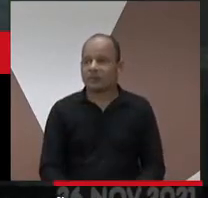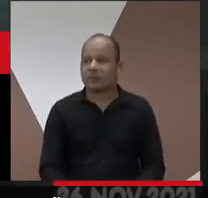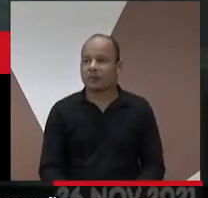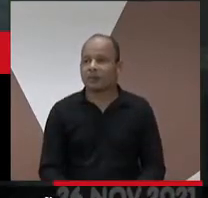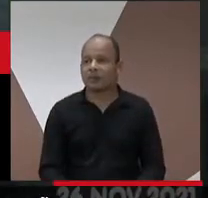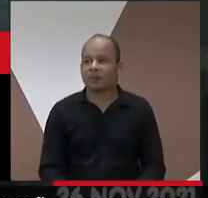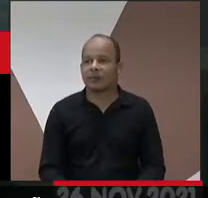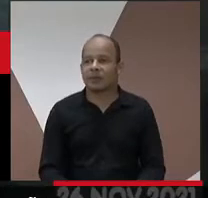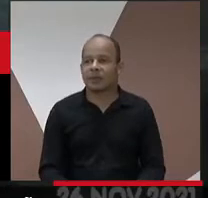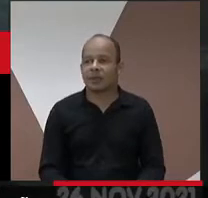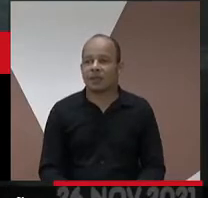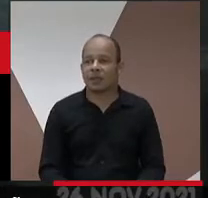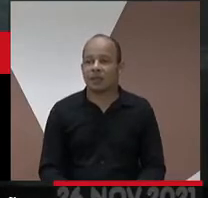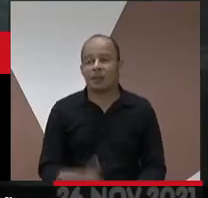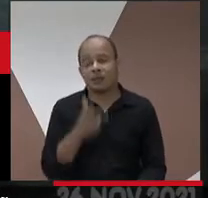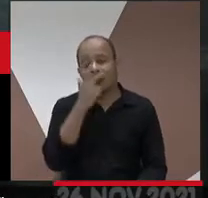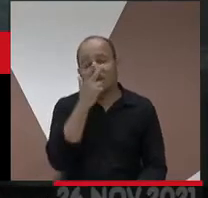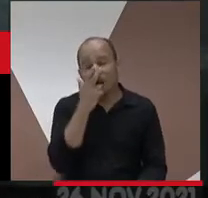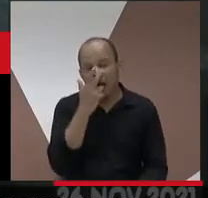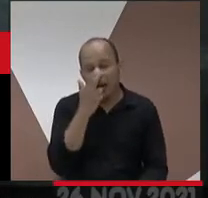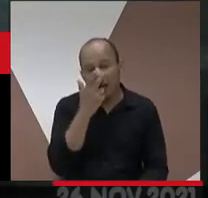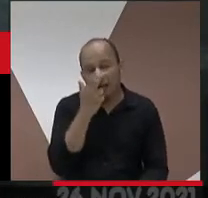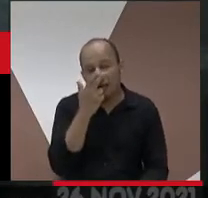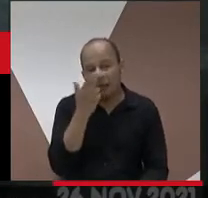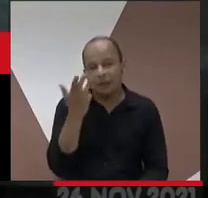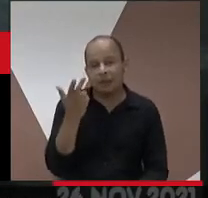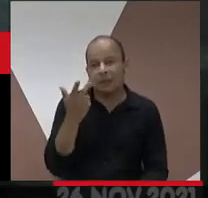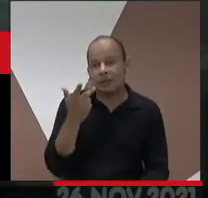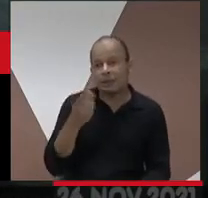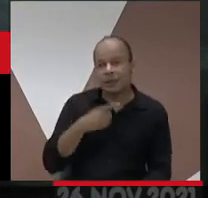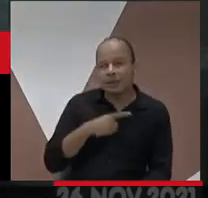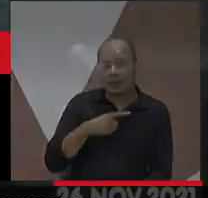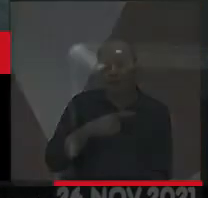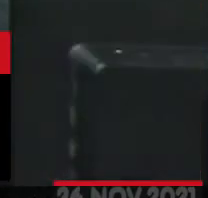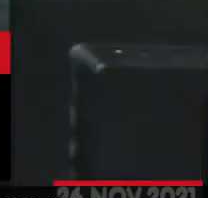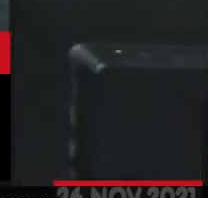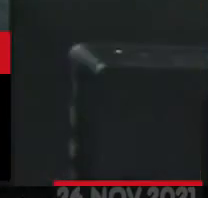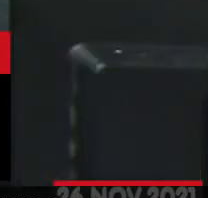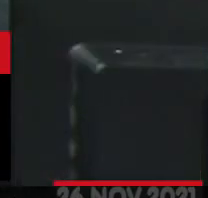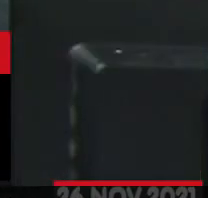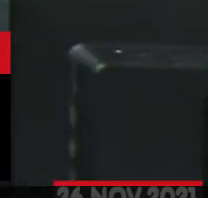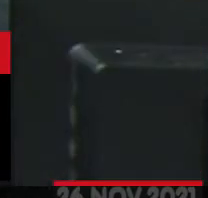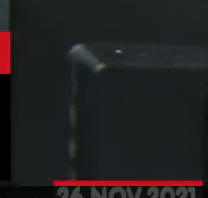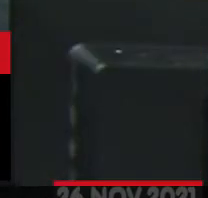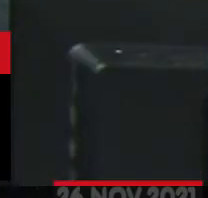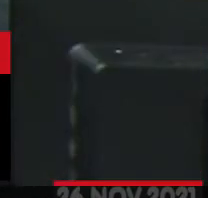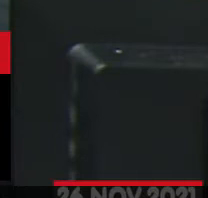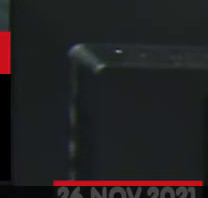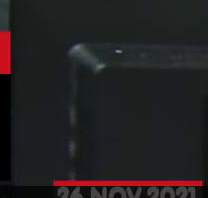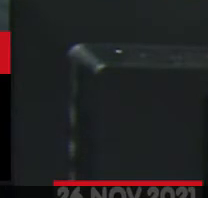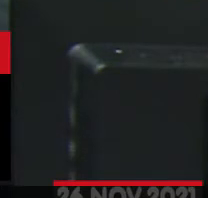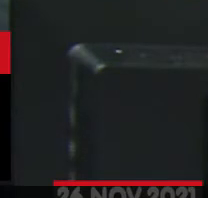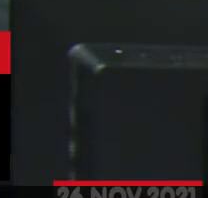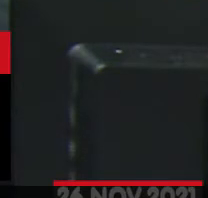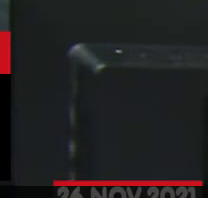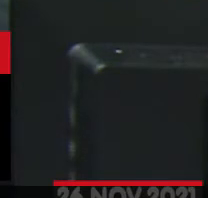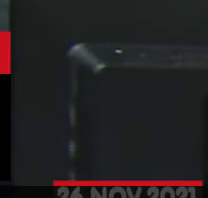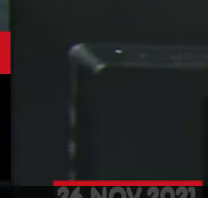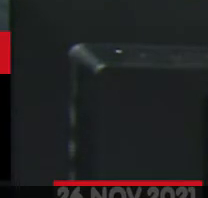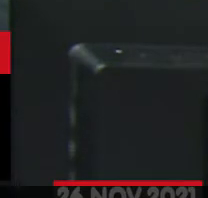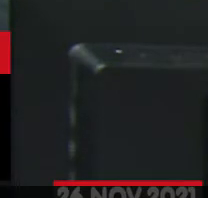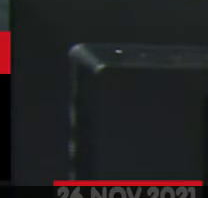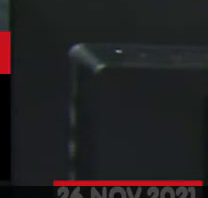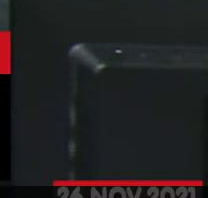porque parece, inclusive, a maldade com que são feitas críticas à nossa